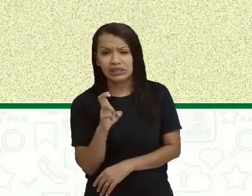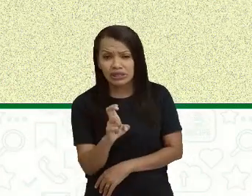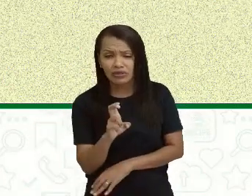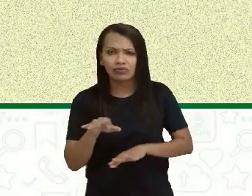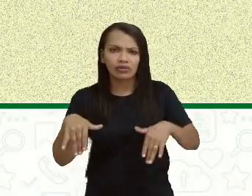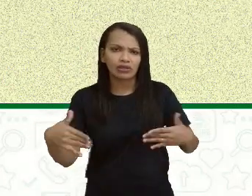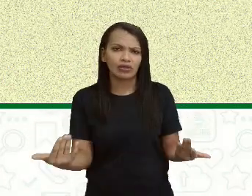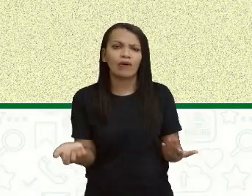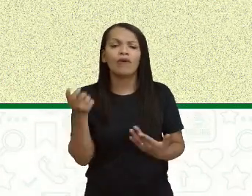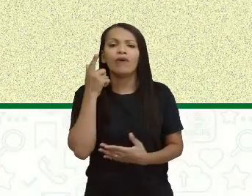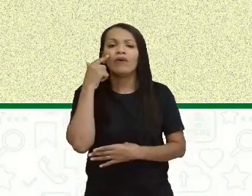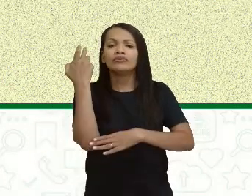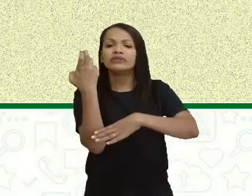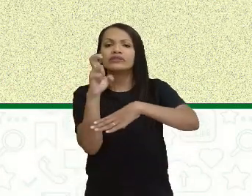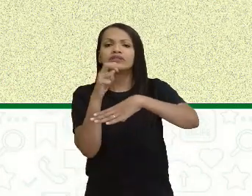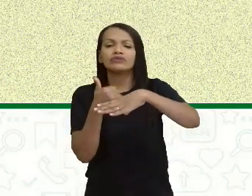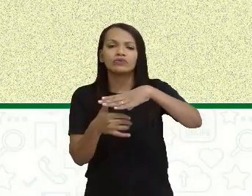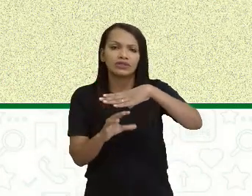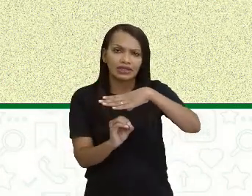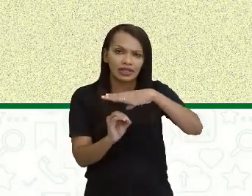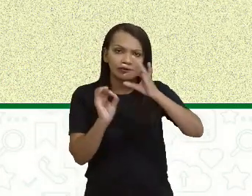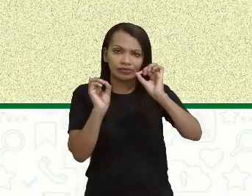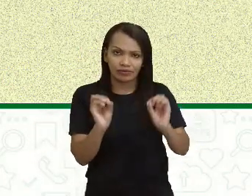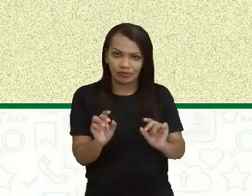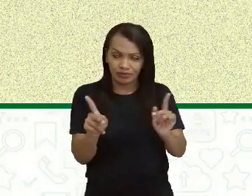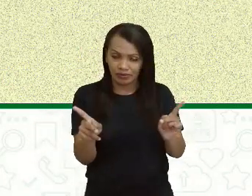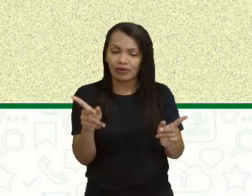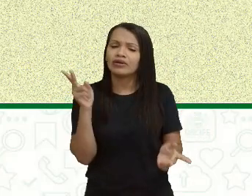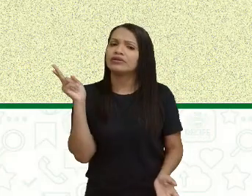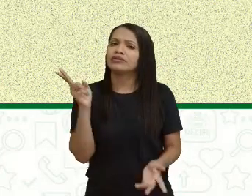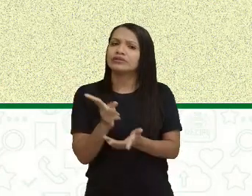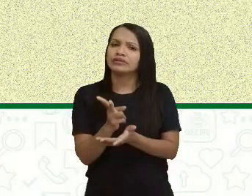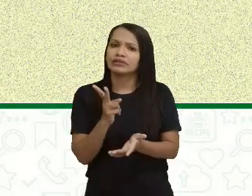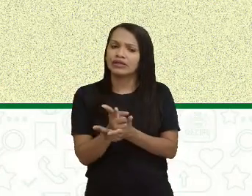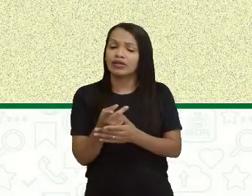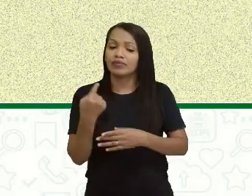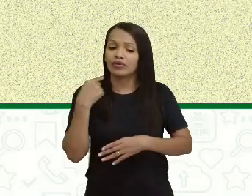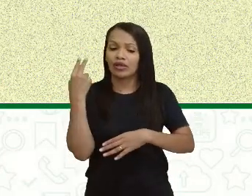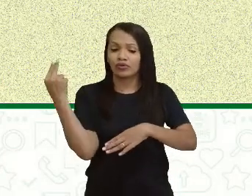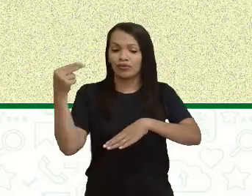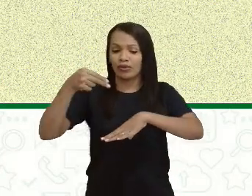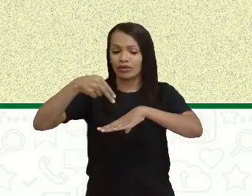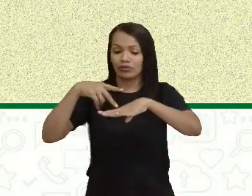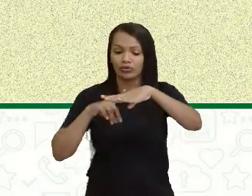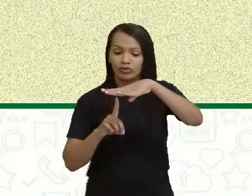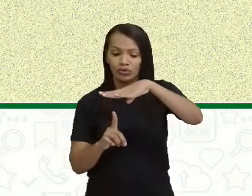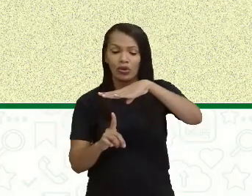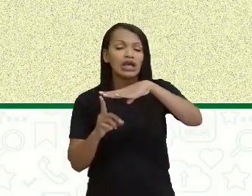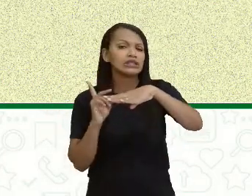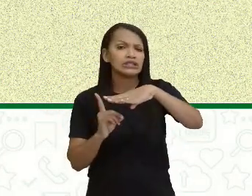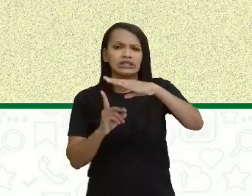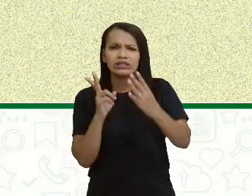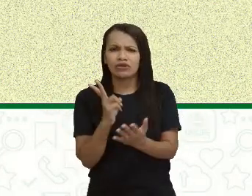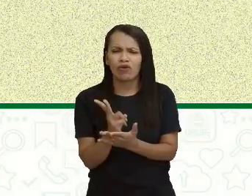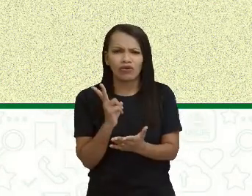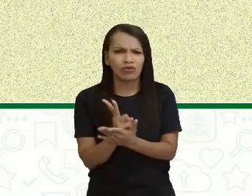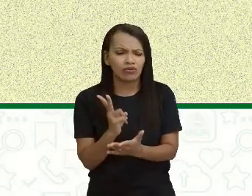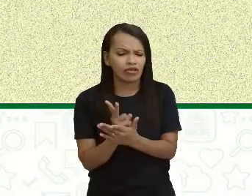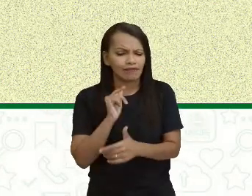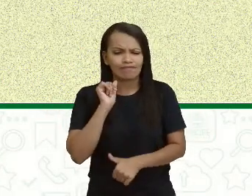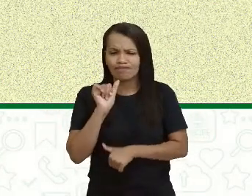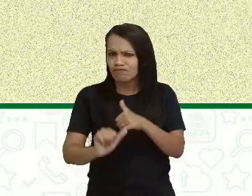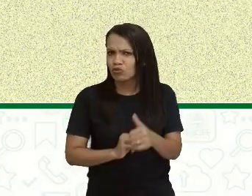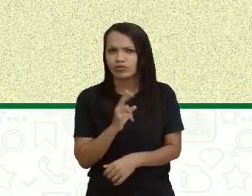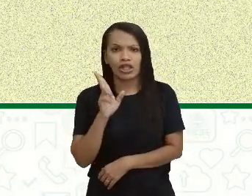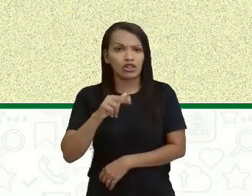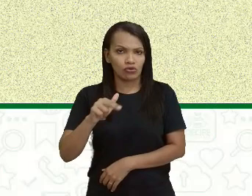da fração. Então, ele é sempre o nosso denominador, ele é o todo, tá?